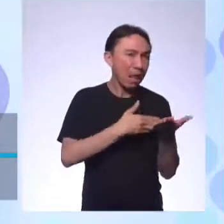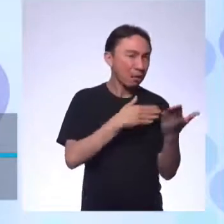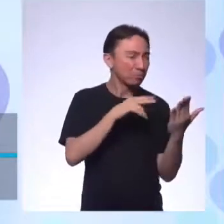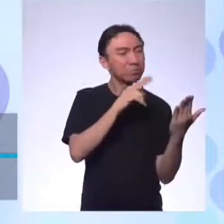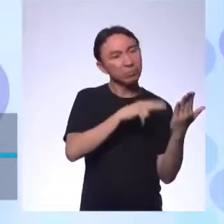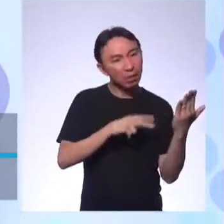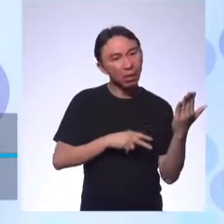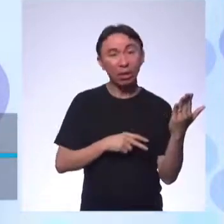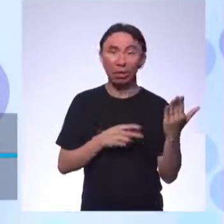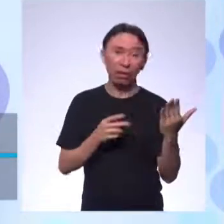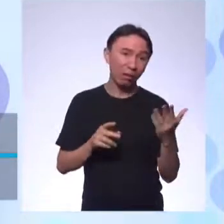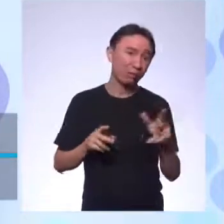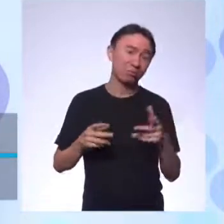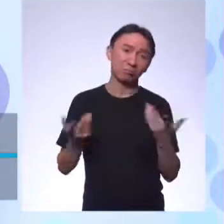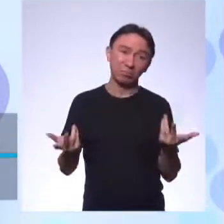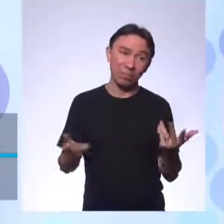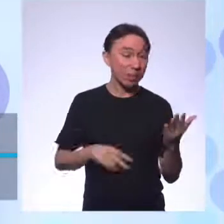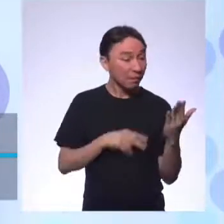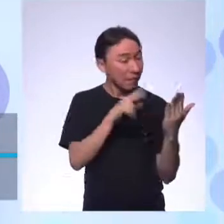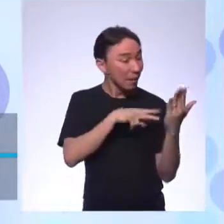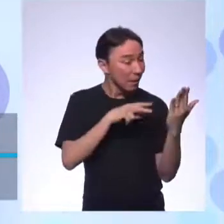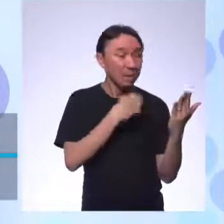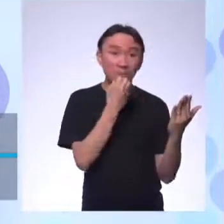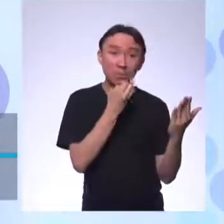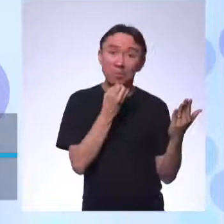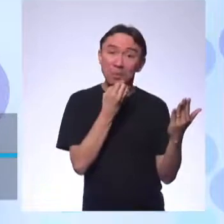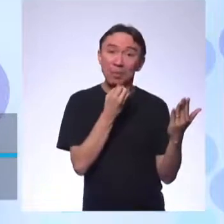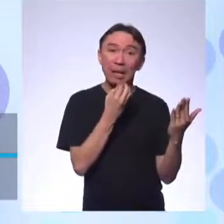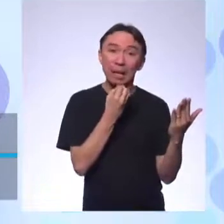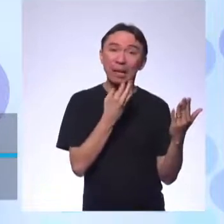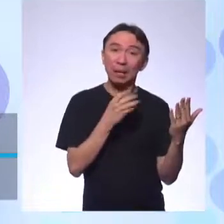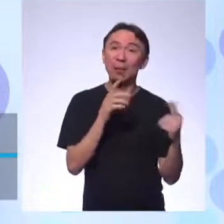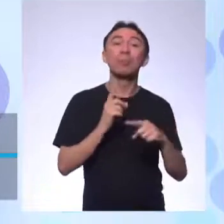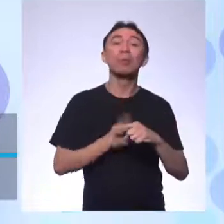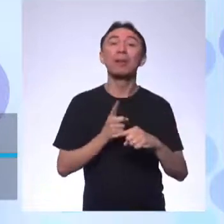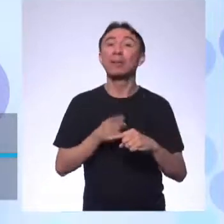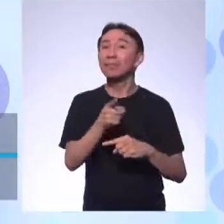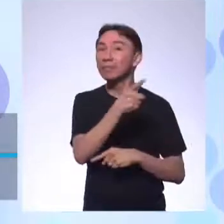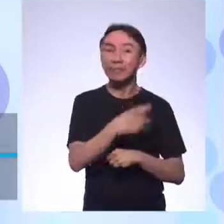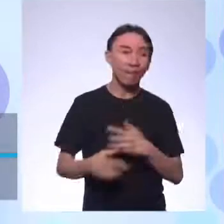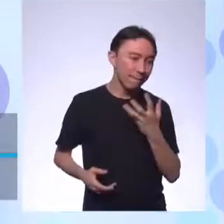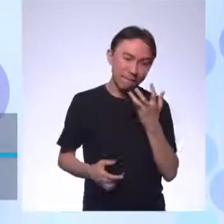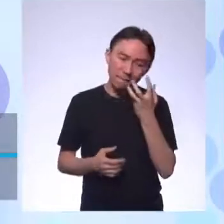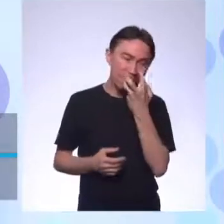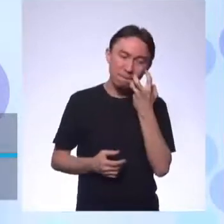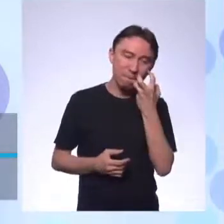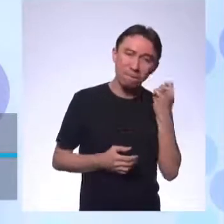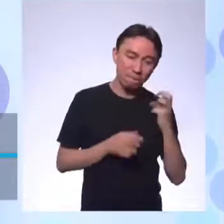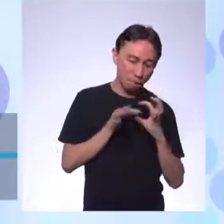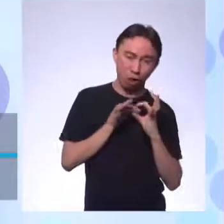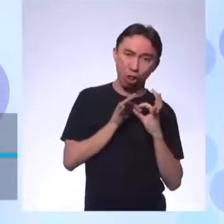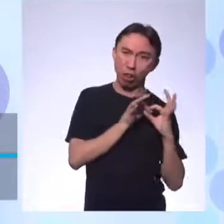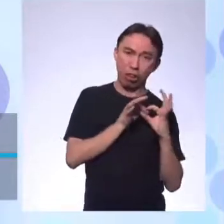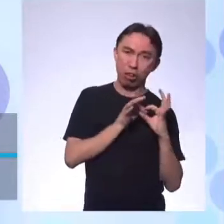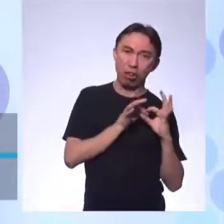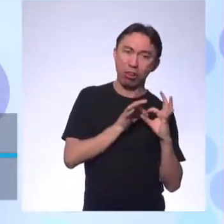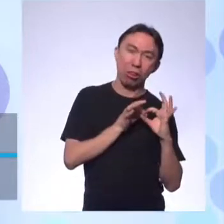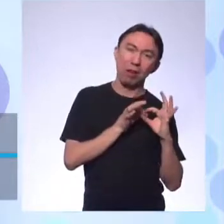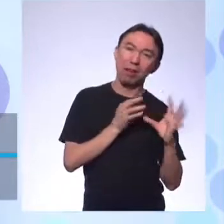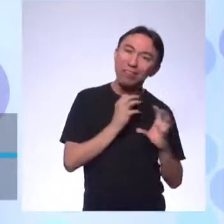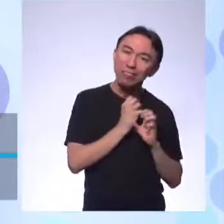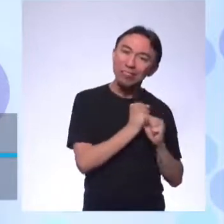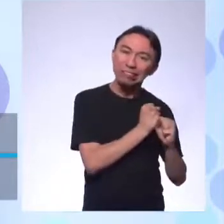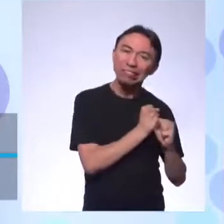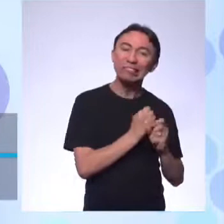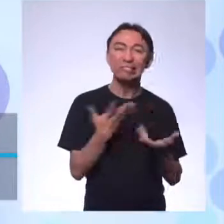são um livro bom, bacana, dinâmico, porque ele vai te prendendo. Isso é um trabalho do artista. Não é um